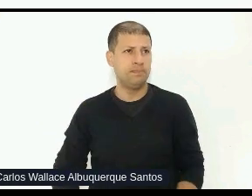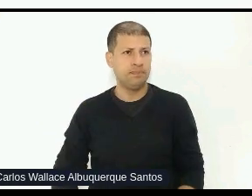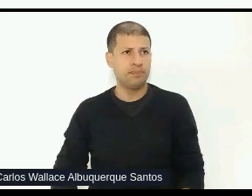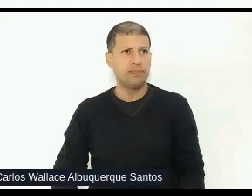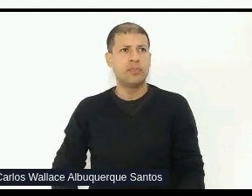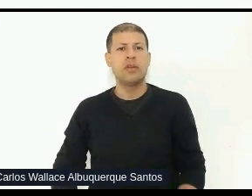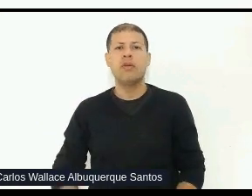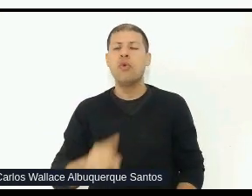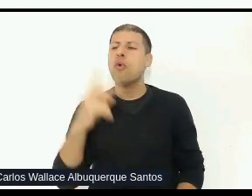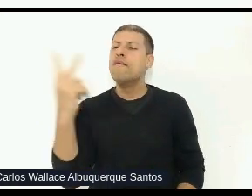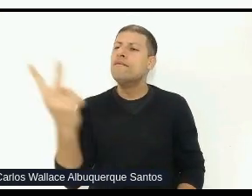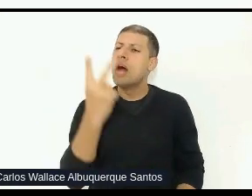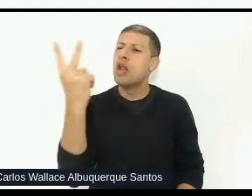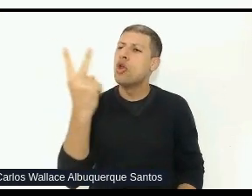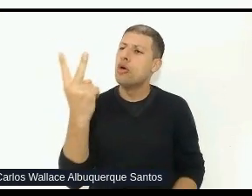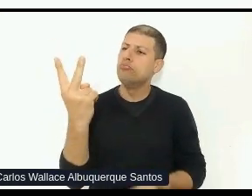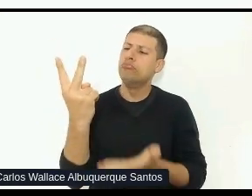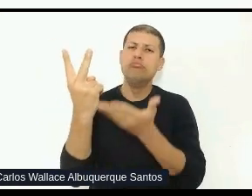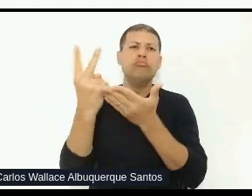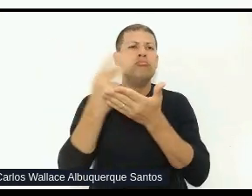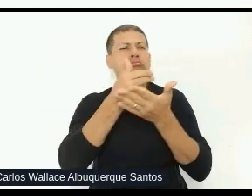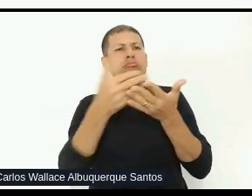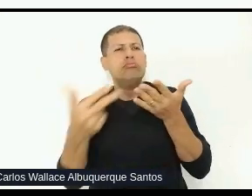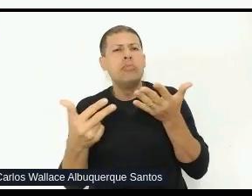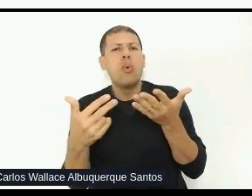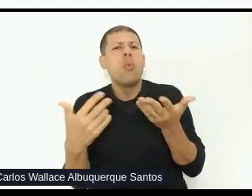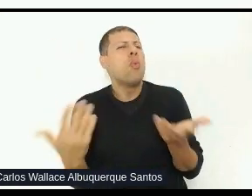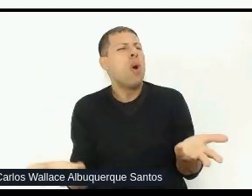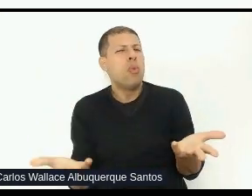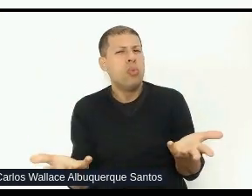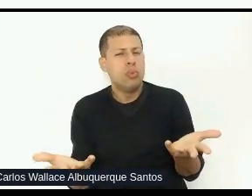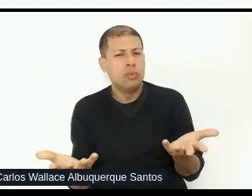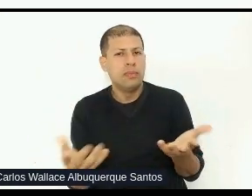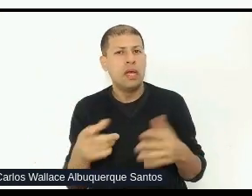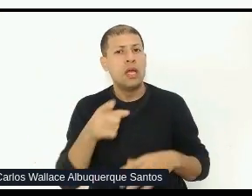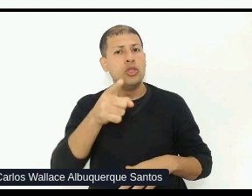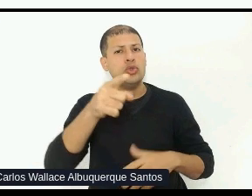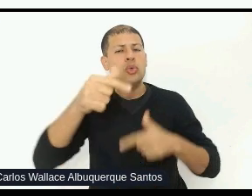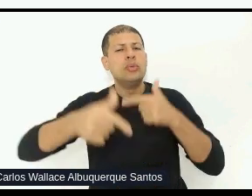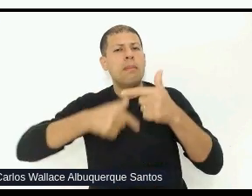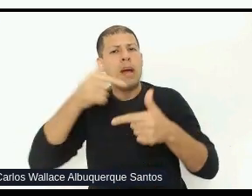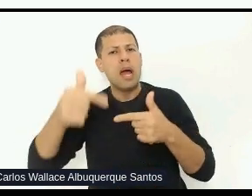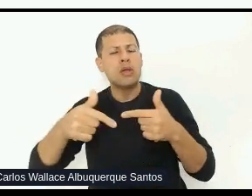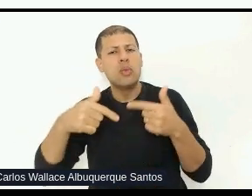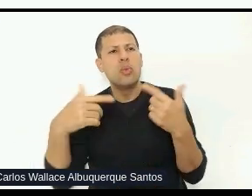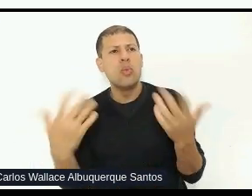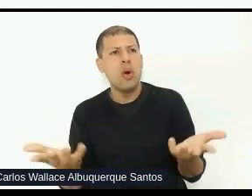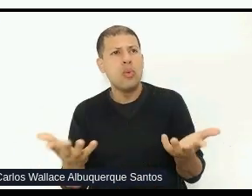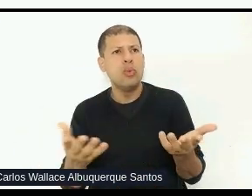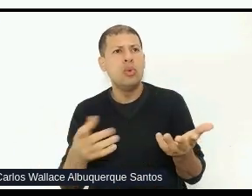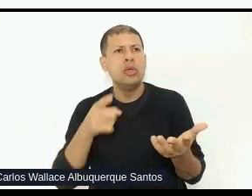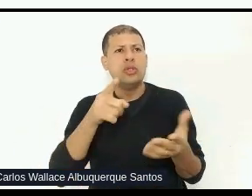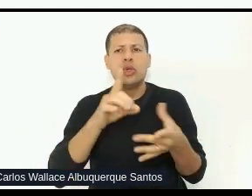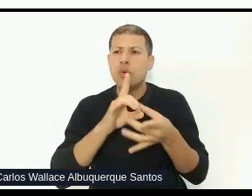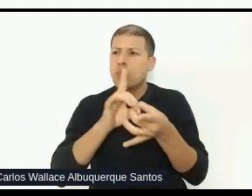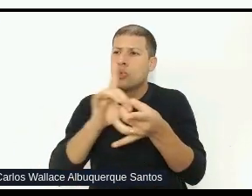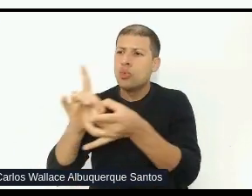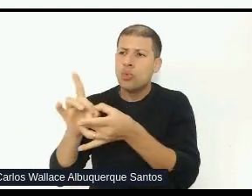valores e como é o seu trabalho e as suas redes os